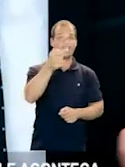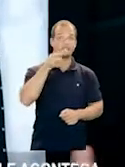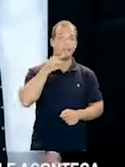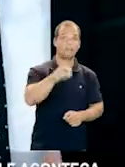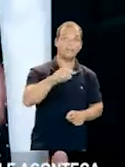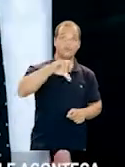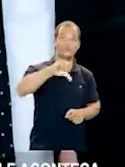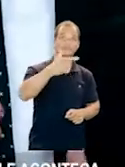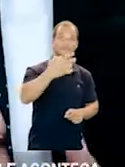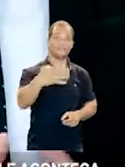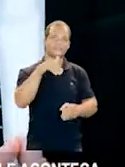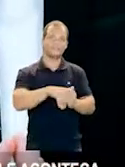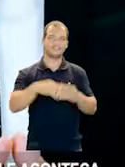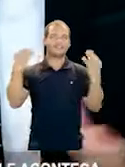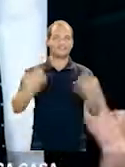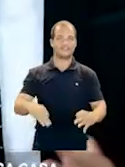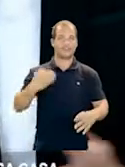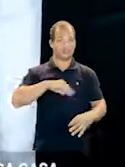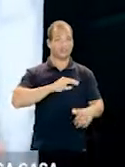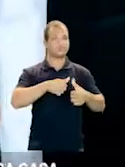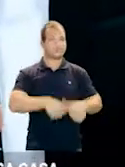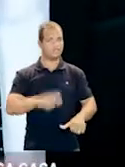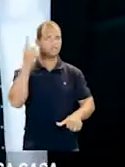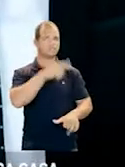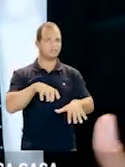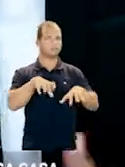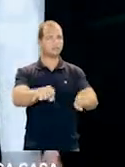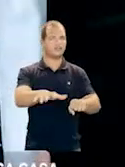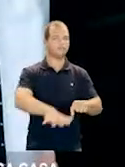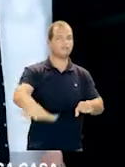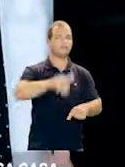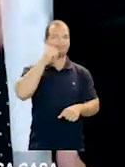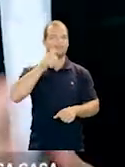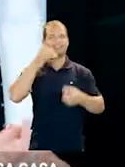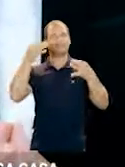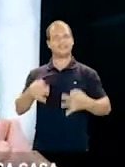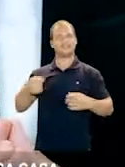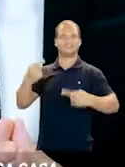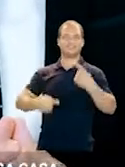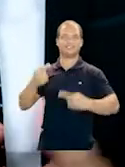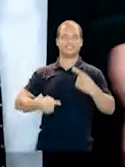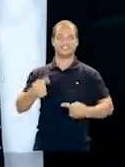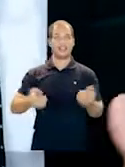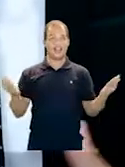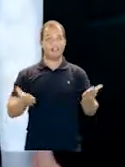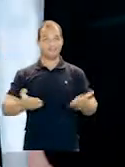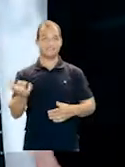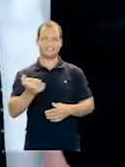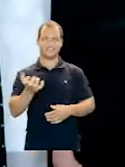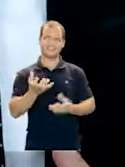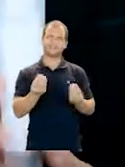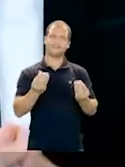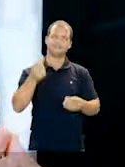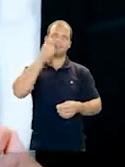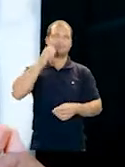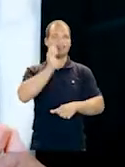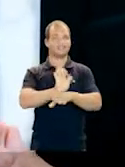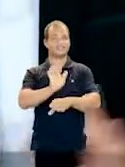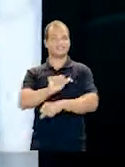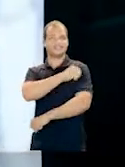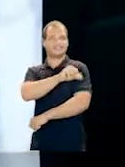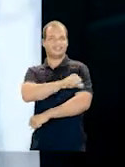Evitar o problema antes que ele aconteça. A doença é como um ladrão oportunista que quer invadir a nossa casa. A gente tem que saber se